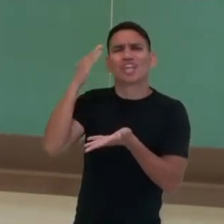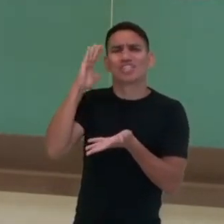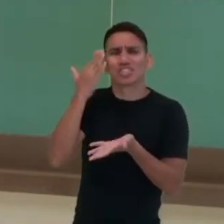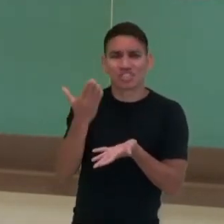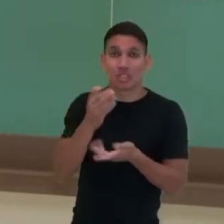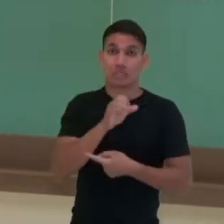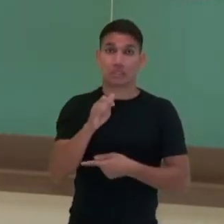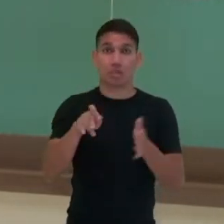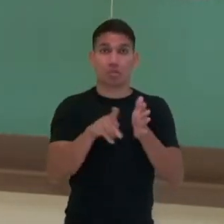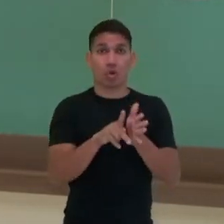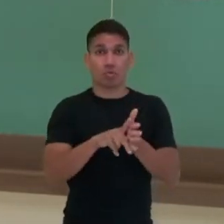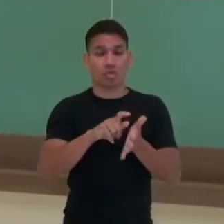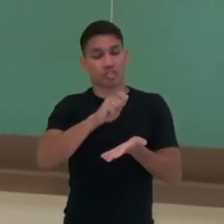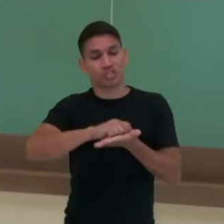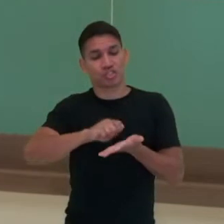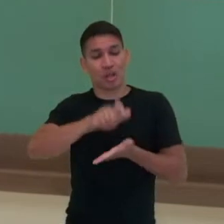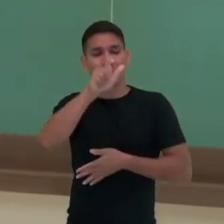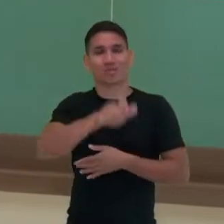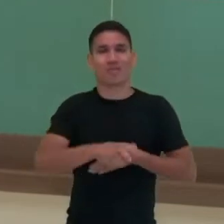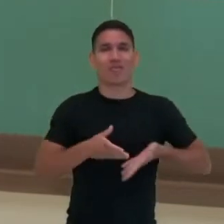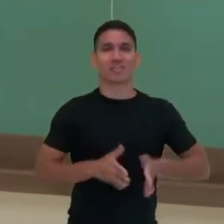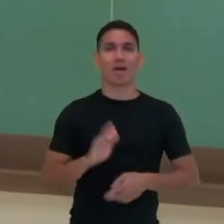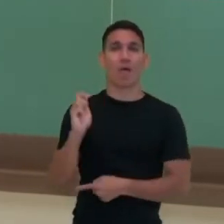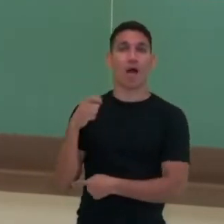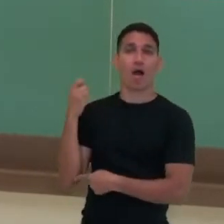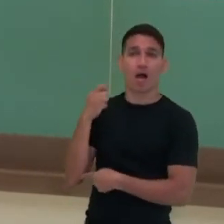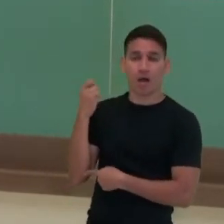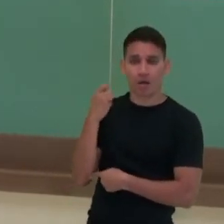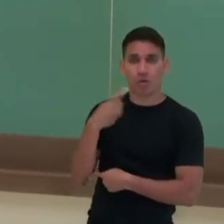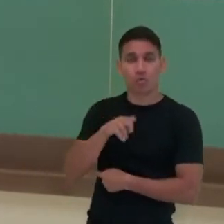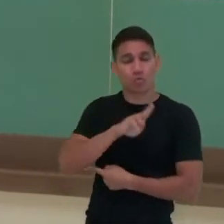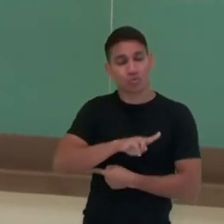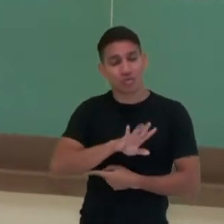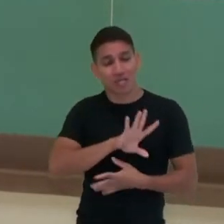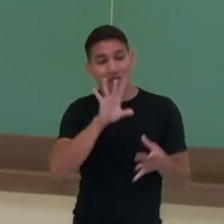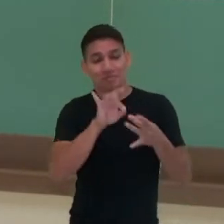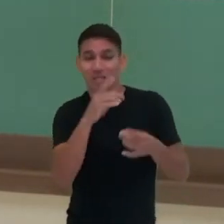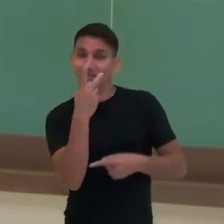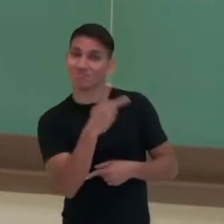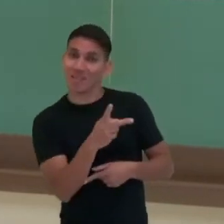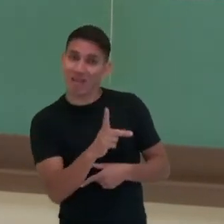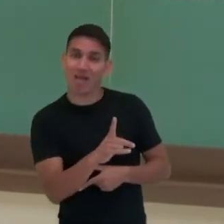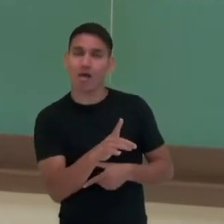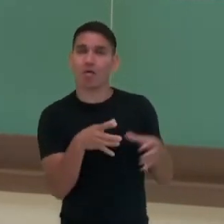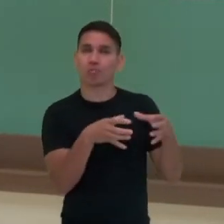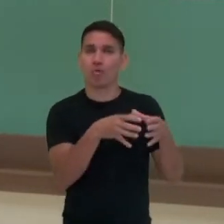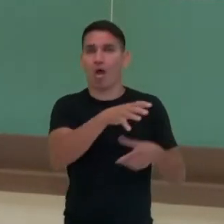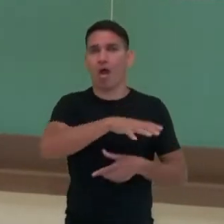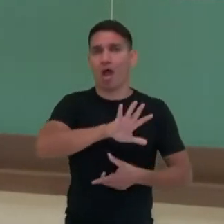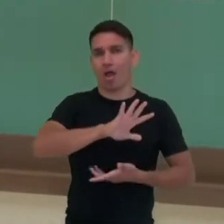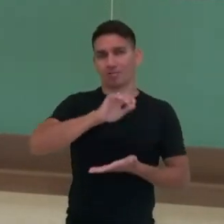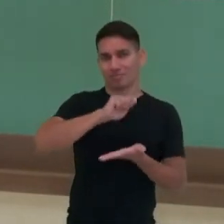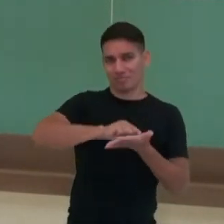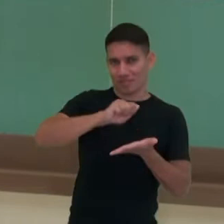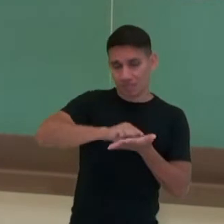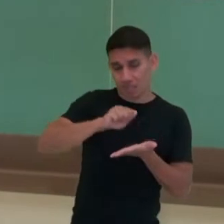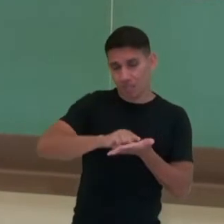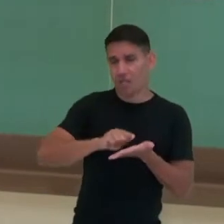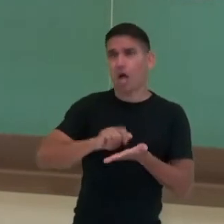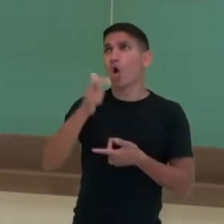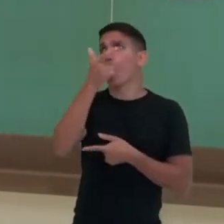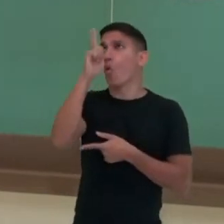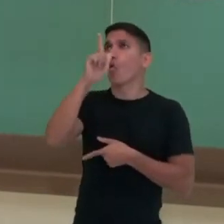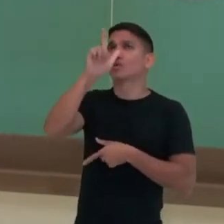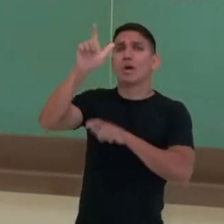escrito por um gaúcho e utilizado ali algumas expressões regionais dentro do causo, também pode ser que outras